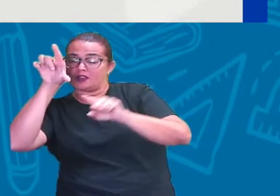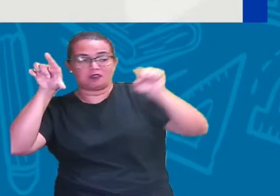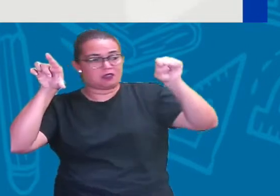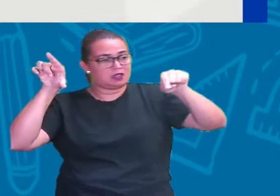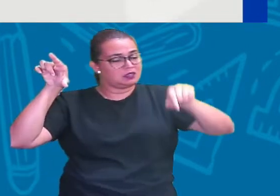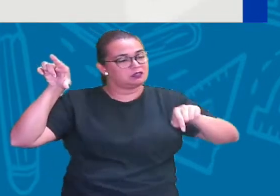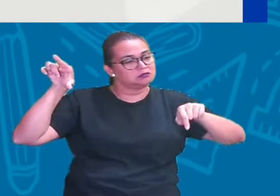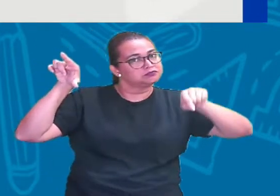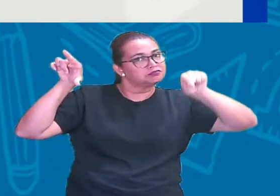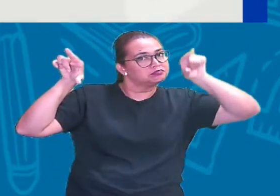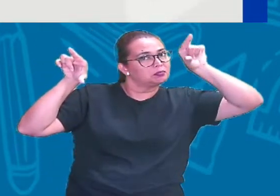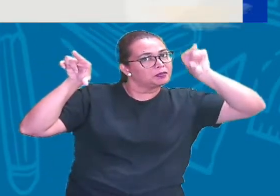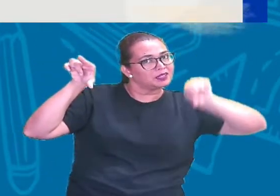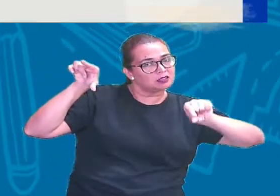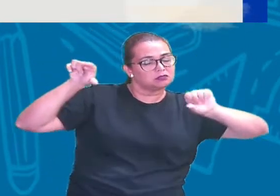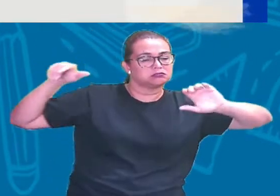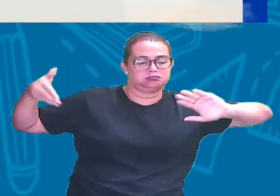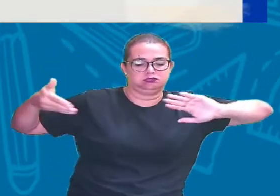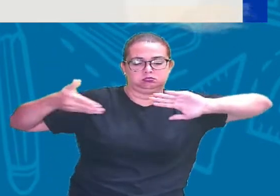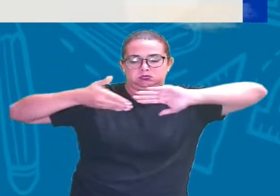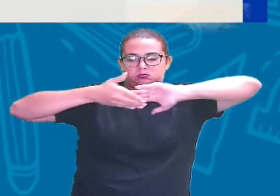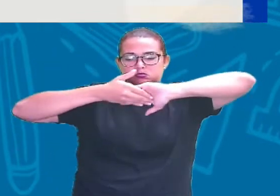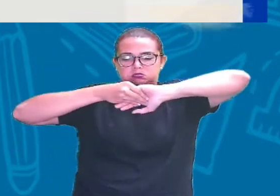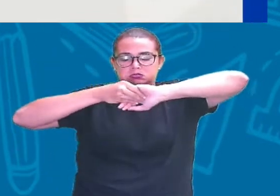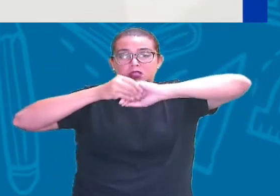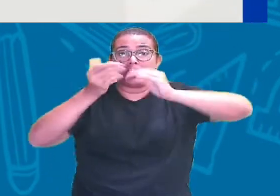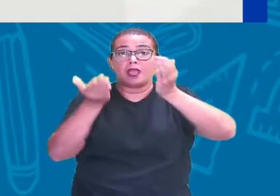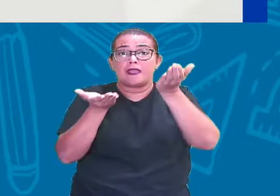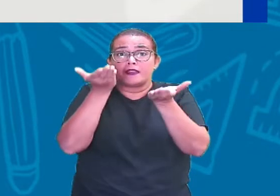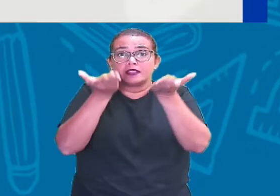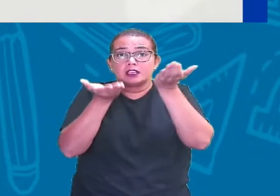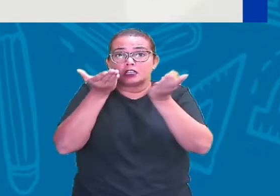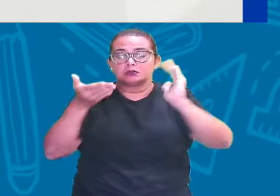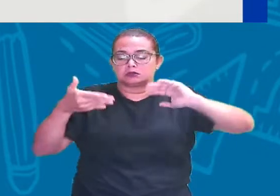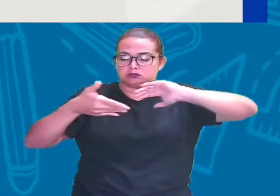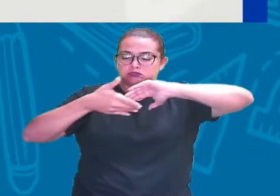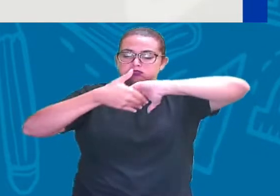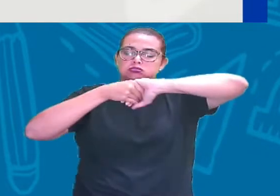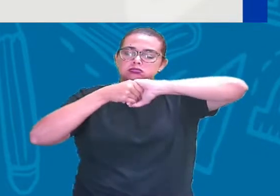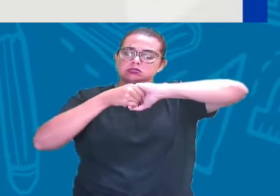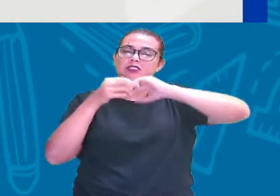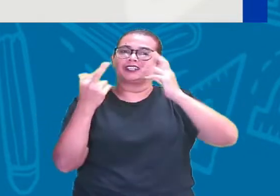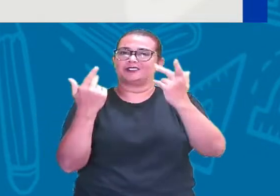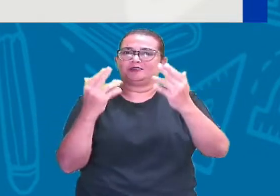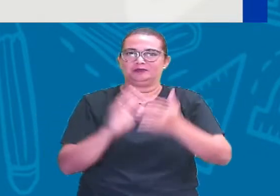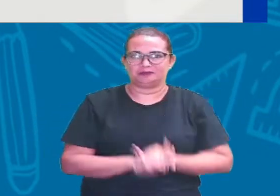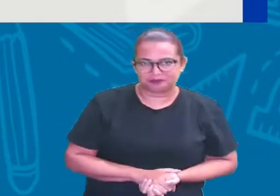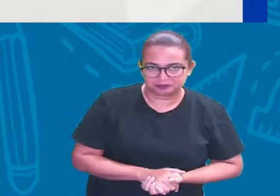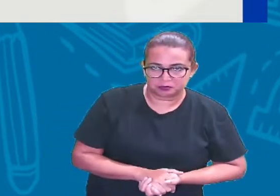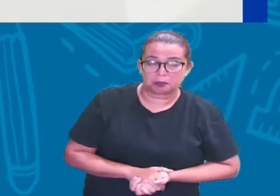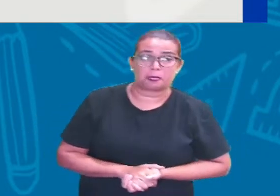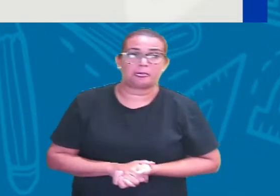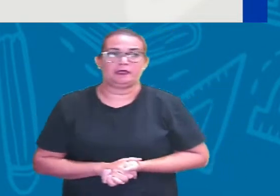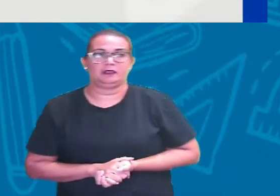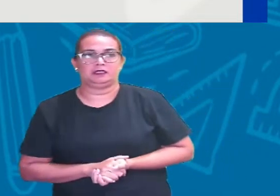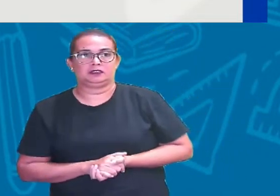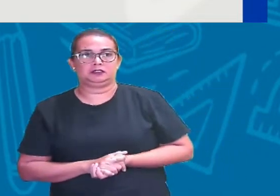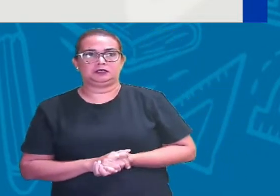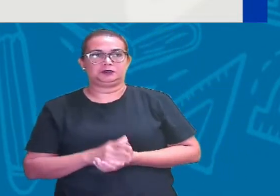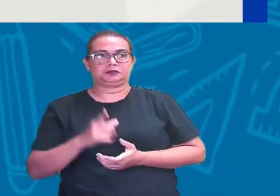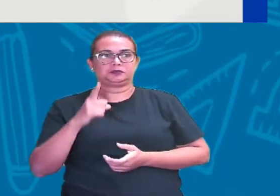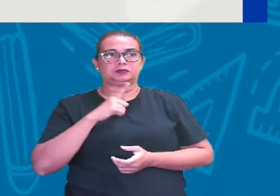propagar de três maneiras distintas, diferentes. Quais são elas, professor? Vamos ver. Primeira é